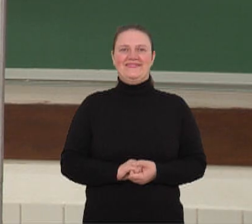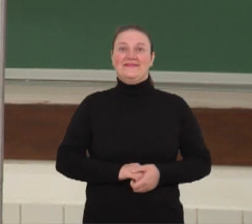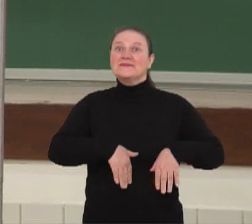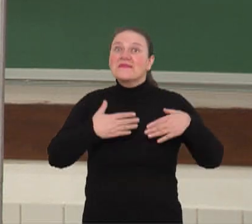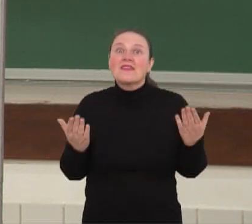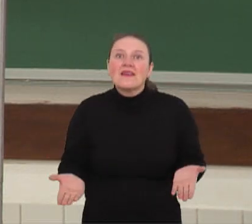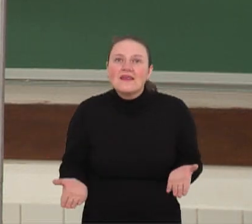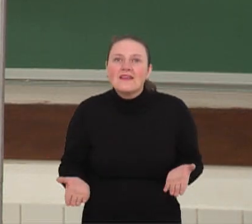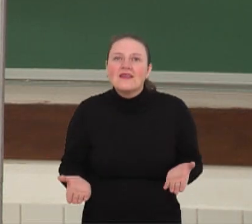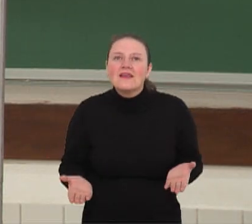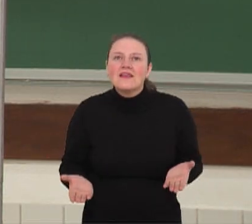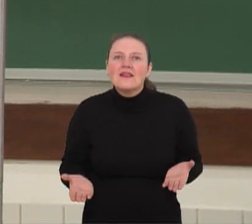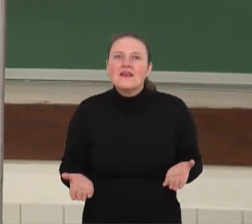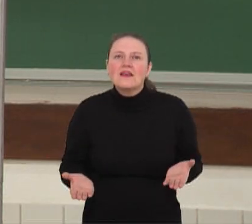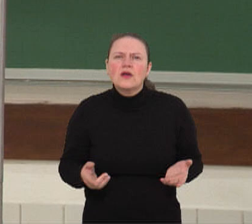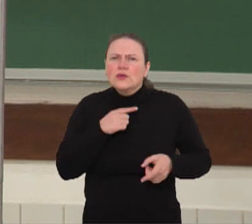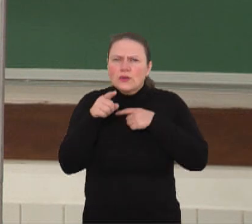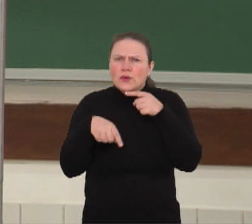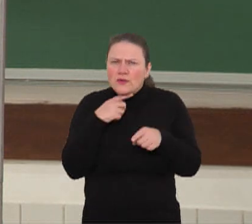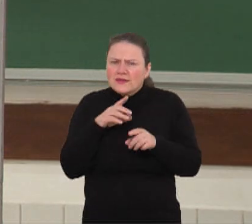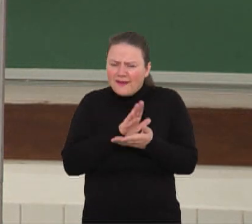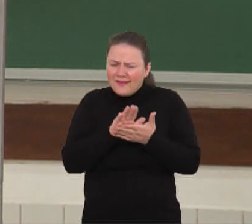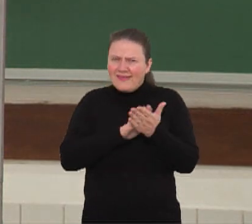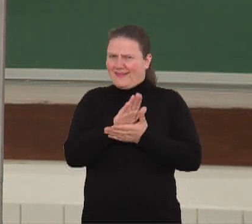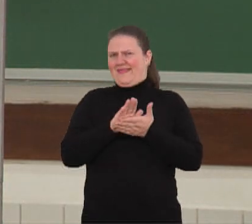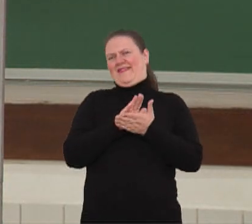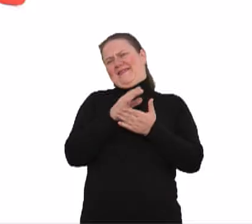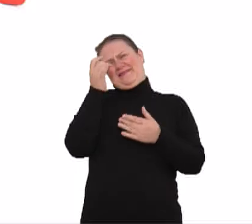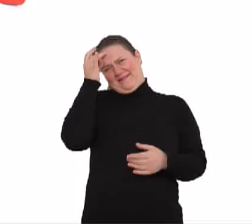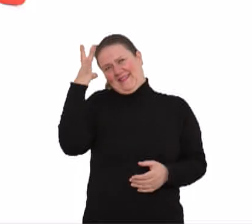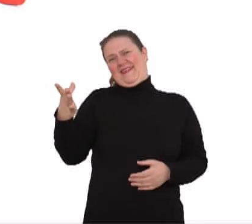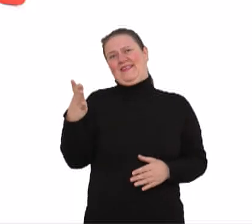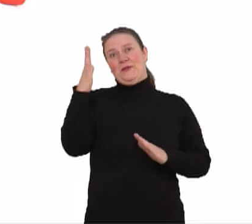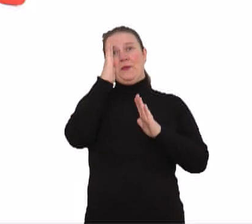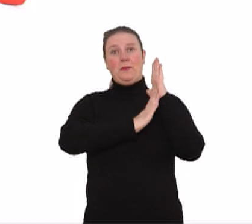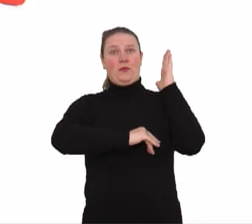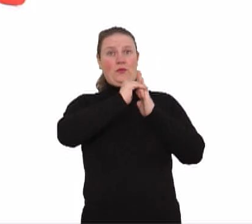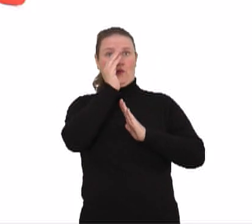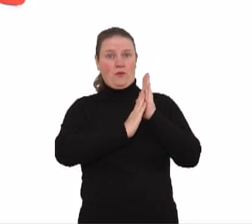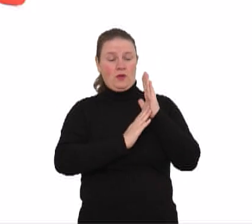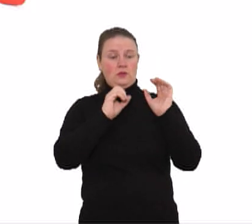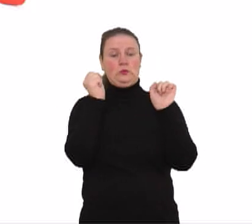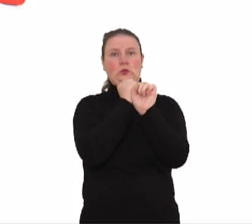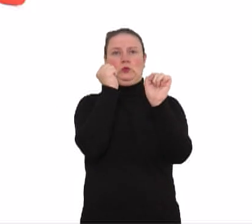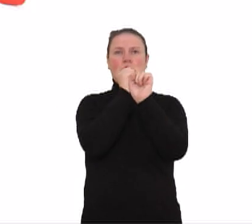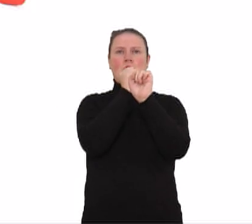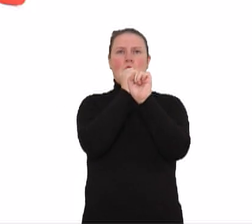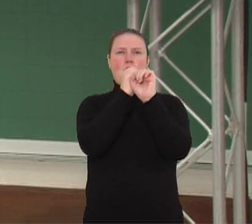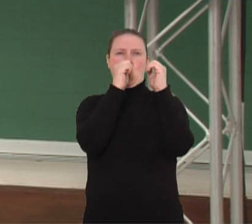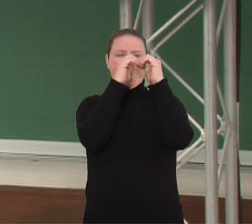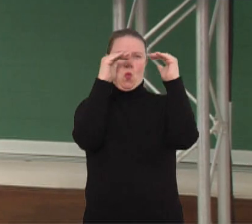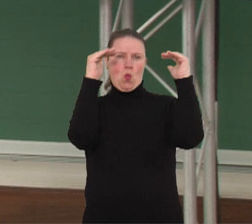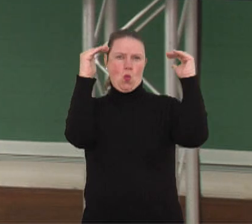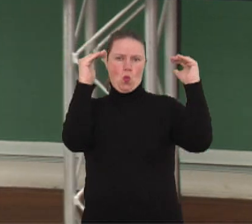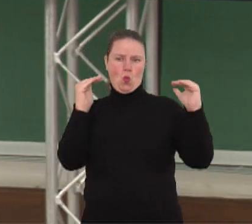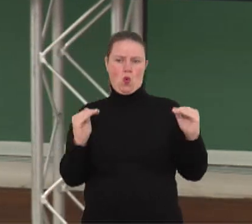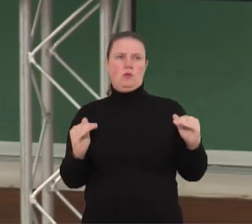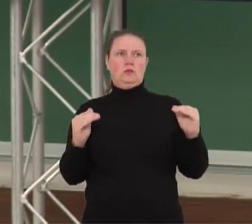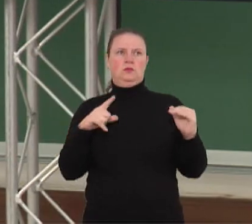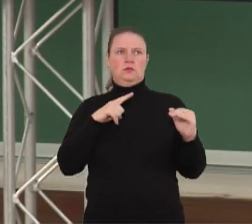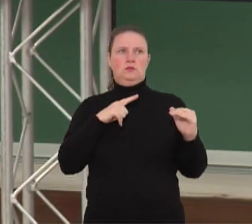E aí, pessoal? Não ficou em dúvida, né? Muito fácil. Pinturas, construção de monumentos. Vamos ver isso mais de perto, mais detalhado?